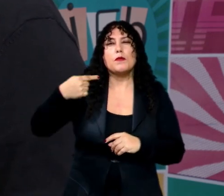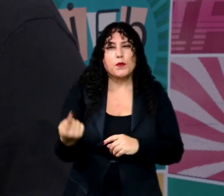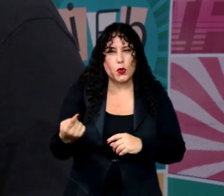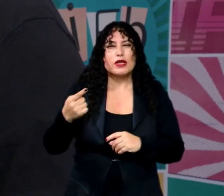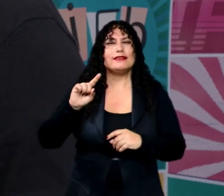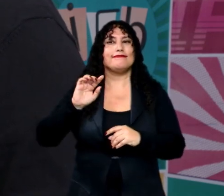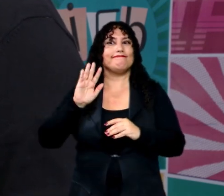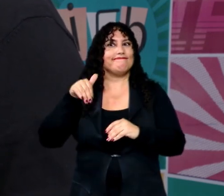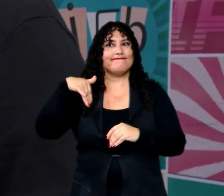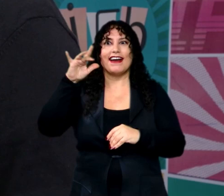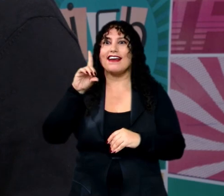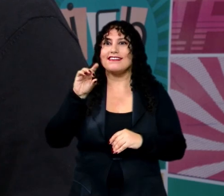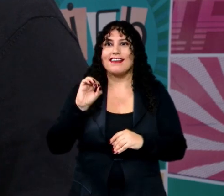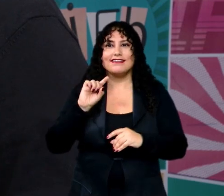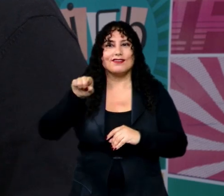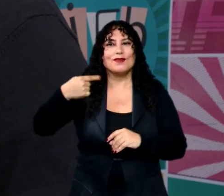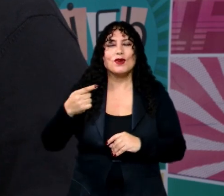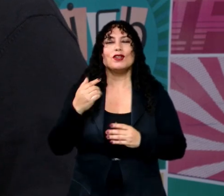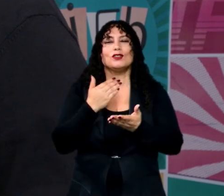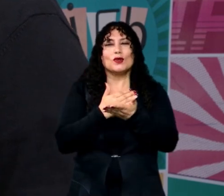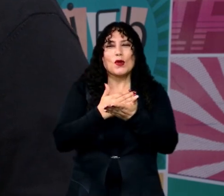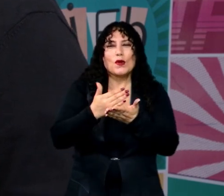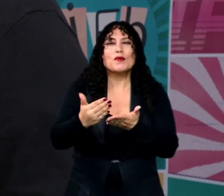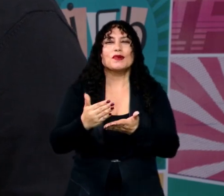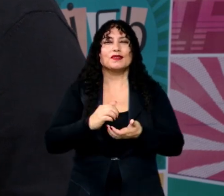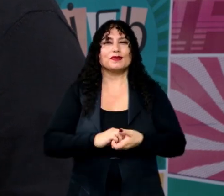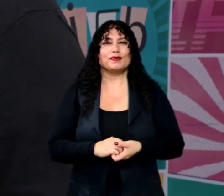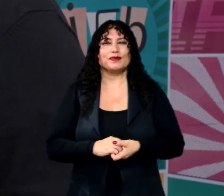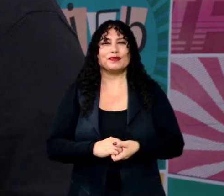anos depois do início dele.